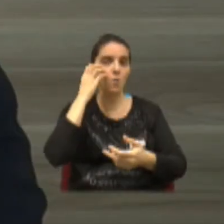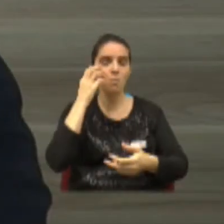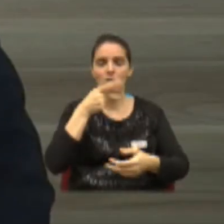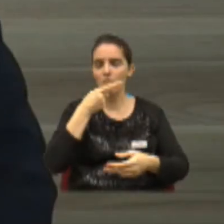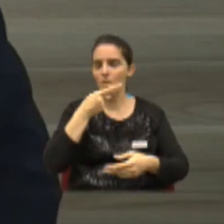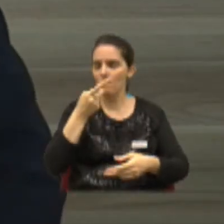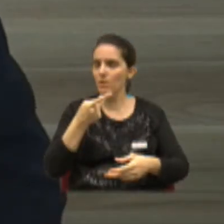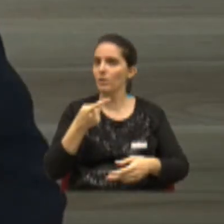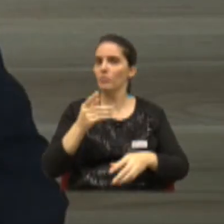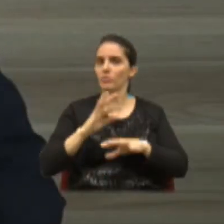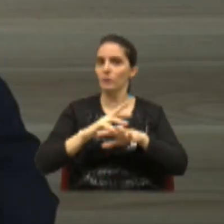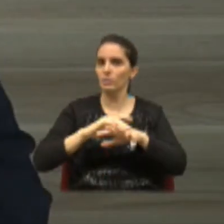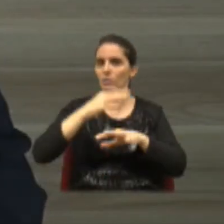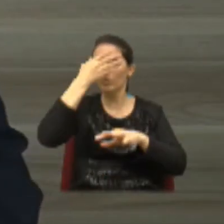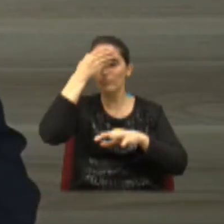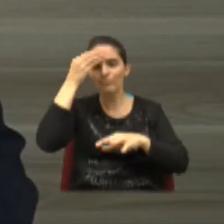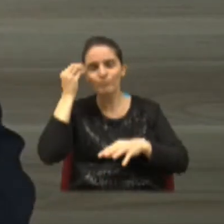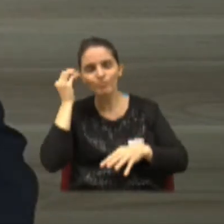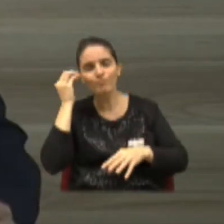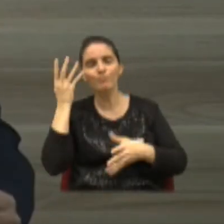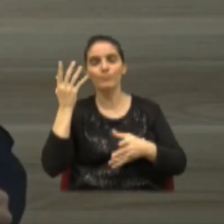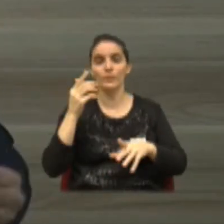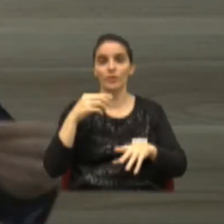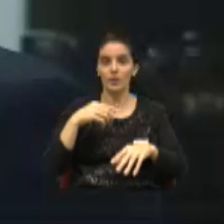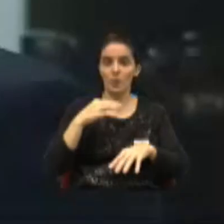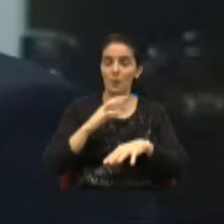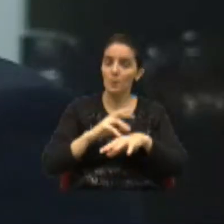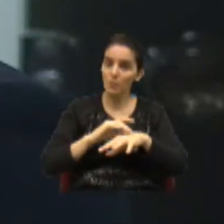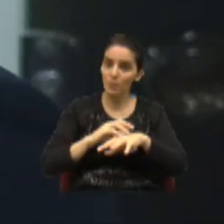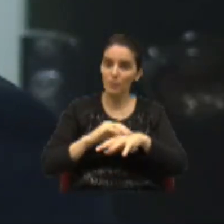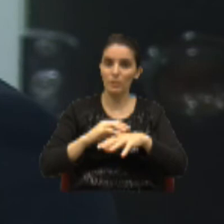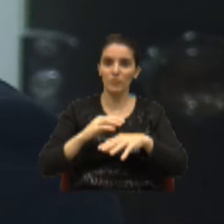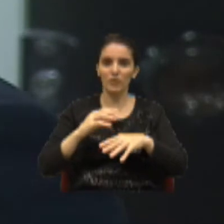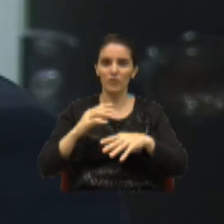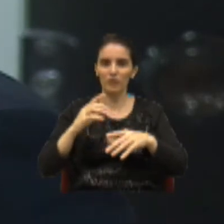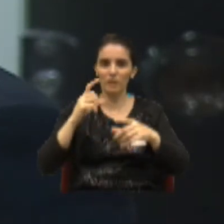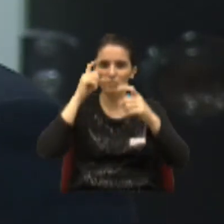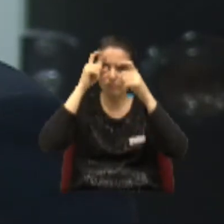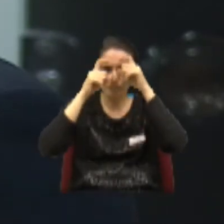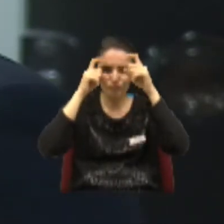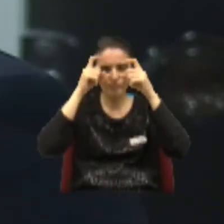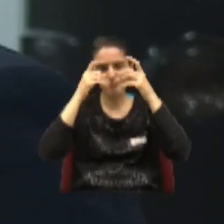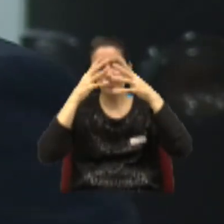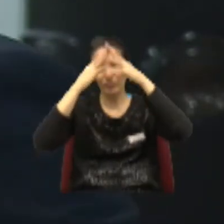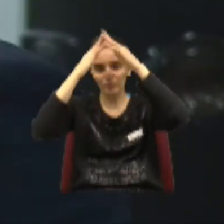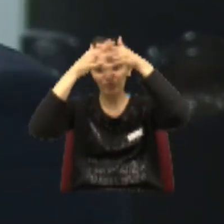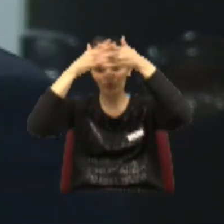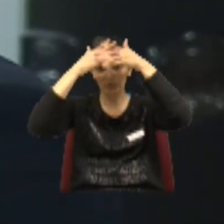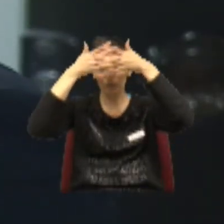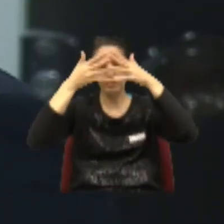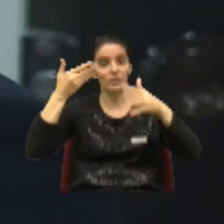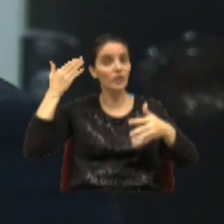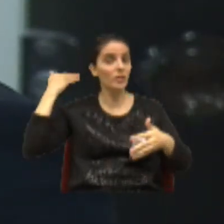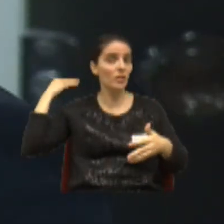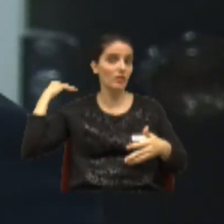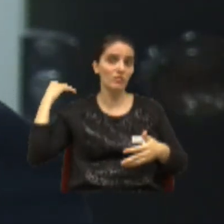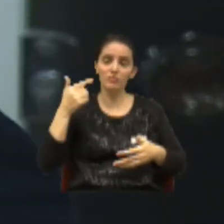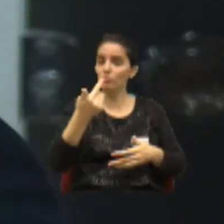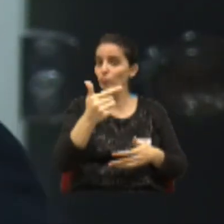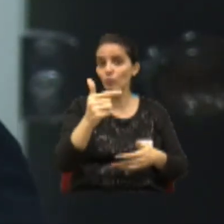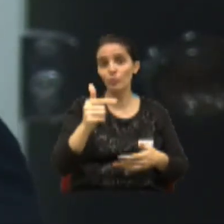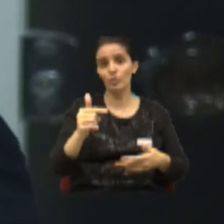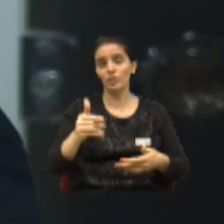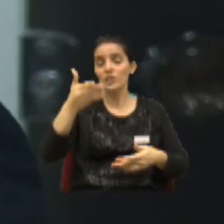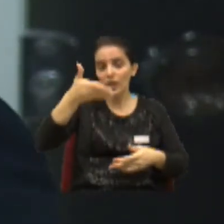demência, que eram doenças que não tinham ainda muito entendimento há 30 anos atrás, 40, 50, e que hoje os exames